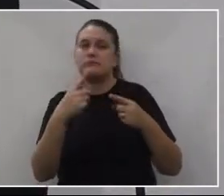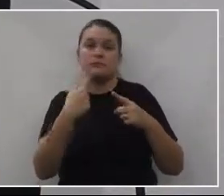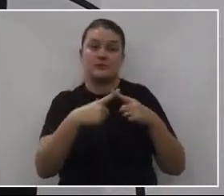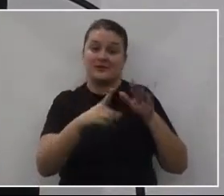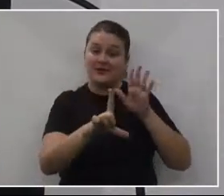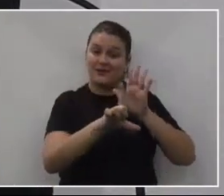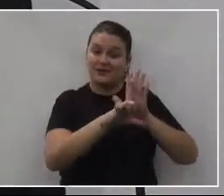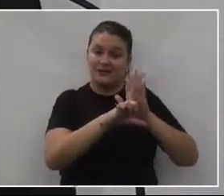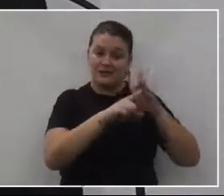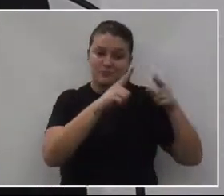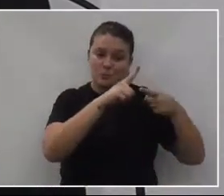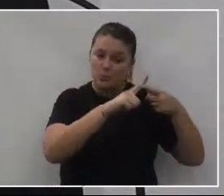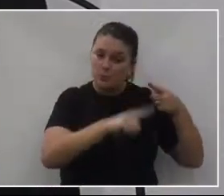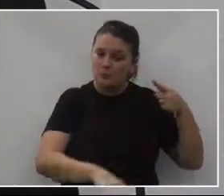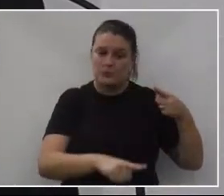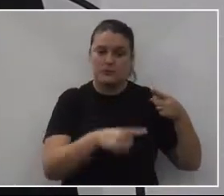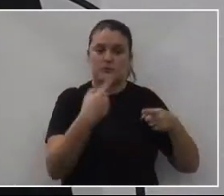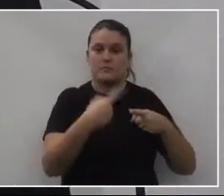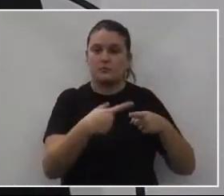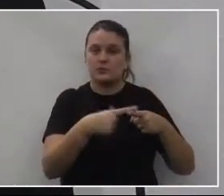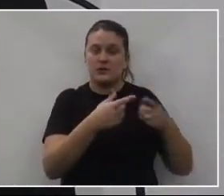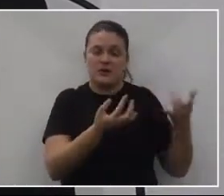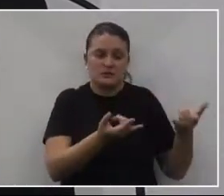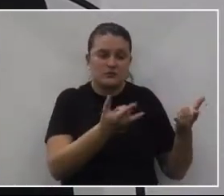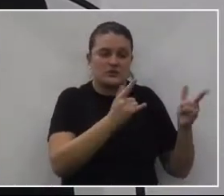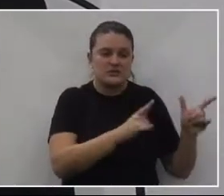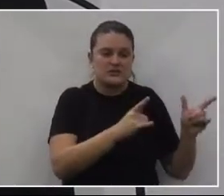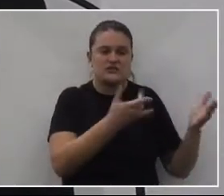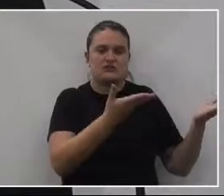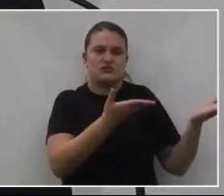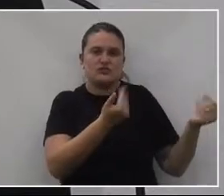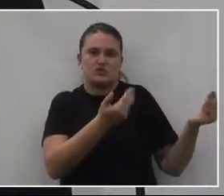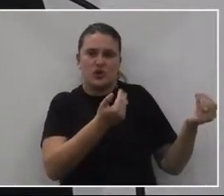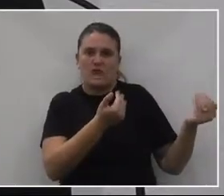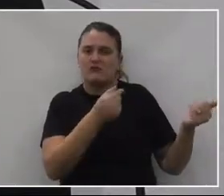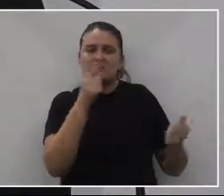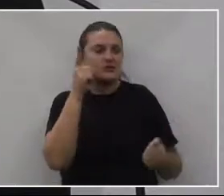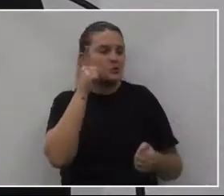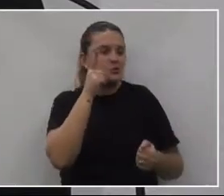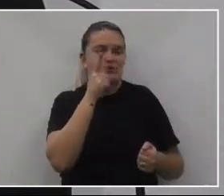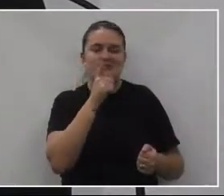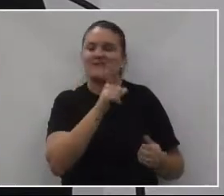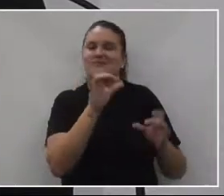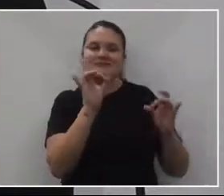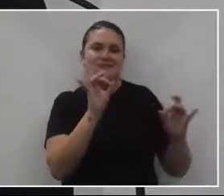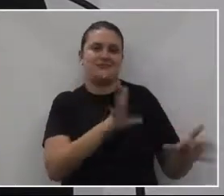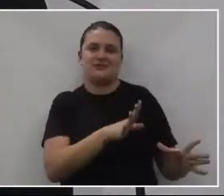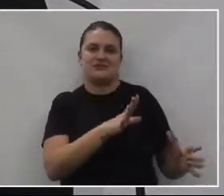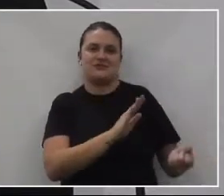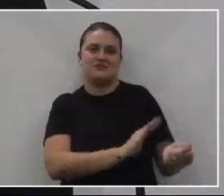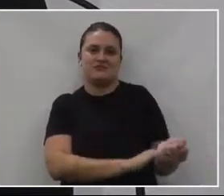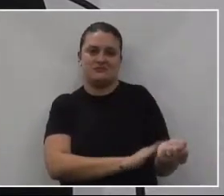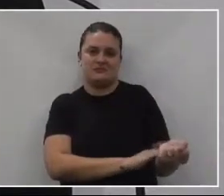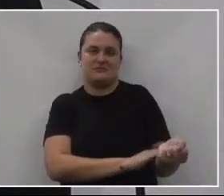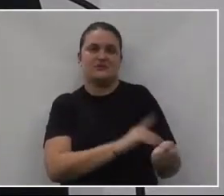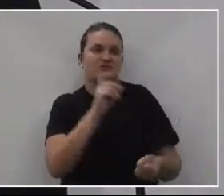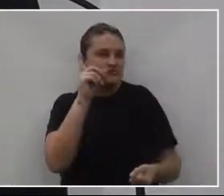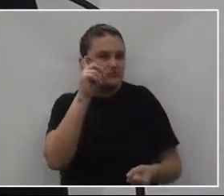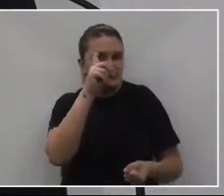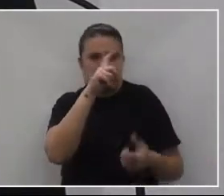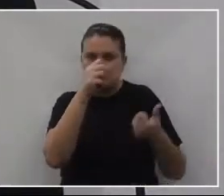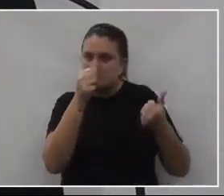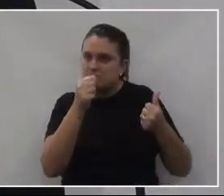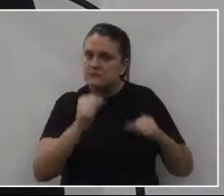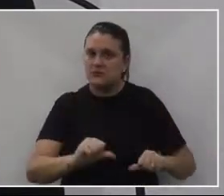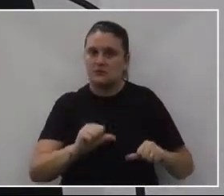especialmente de saúde, porque esse público tem uma propensão muito maior a não conseguir largar o vício, mesmo quando queira. Então, a nossa conversa, o